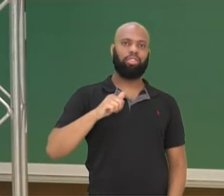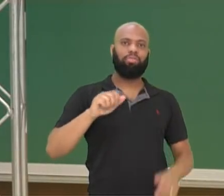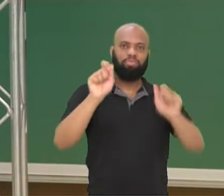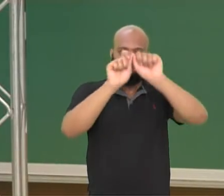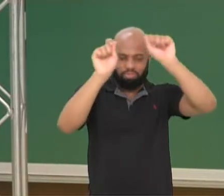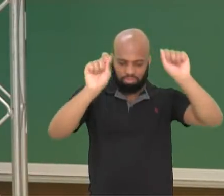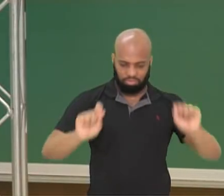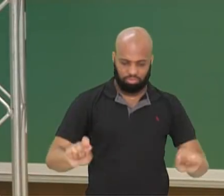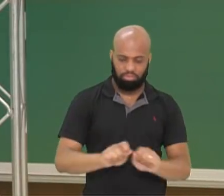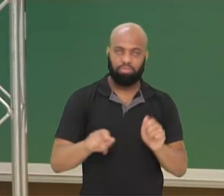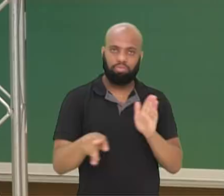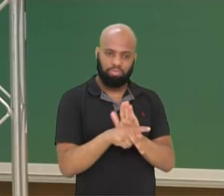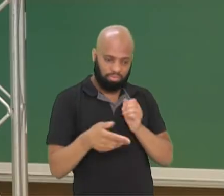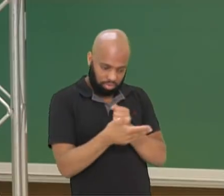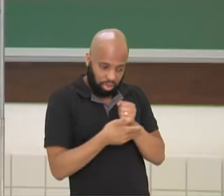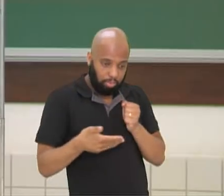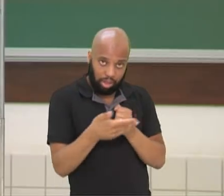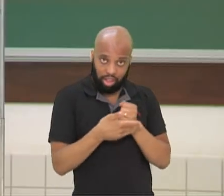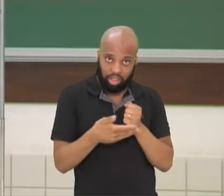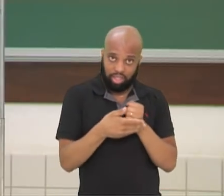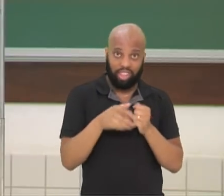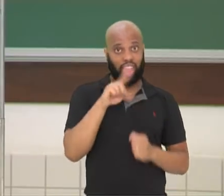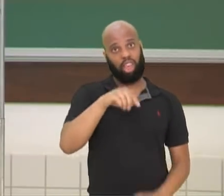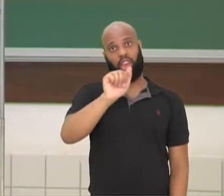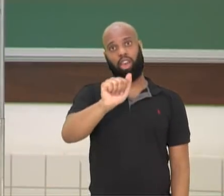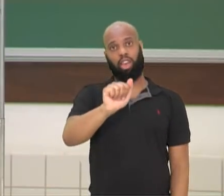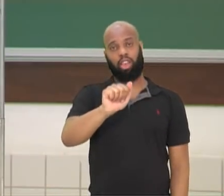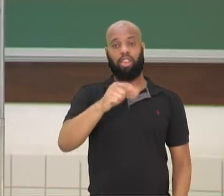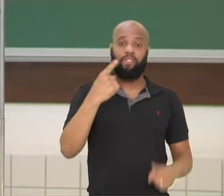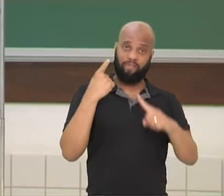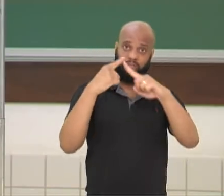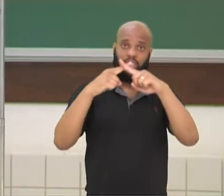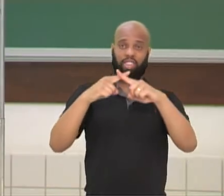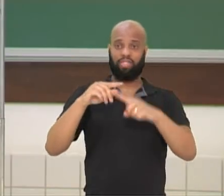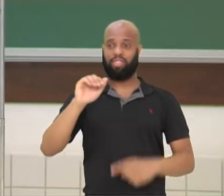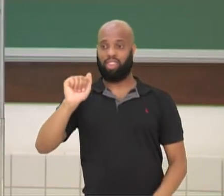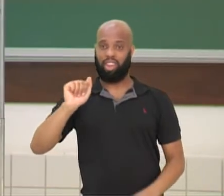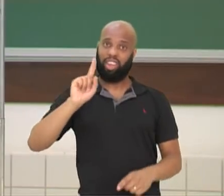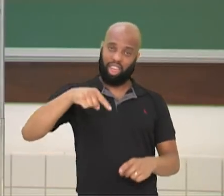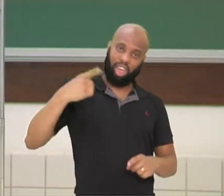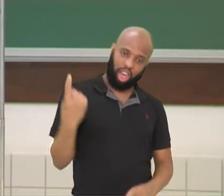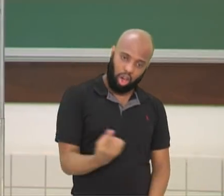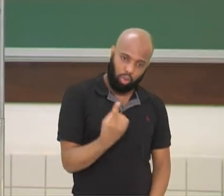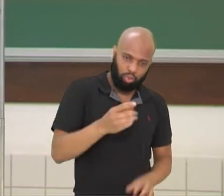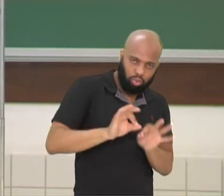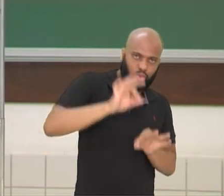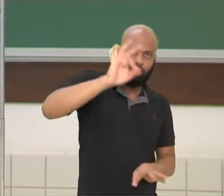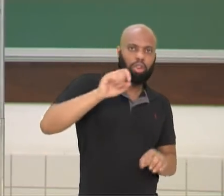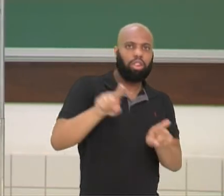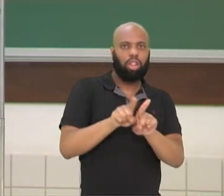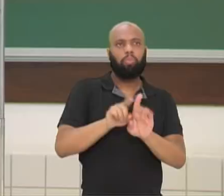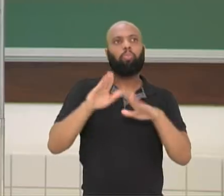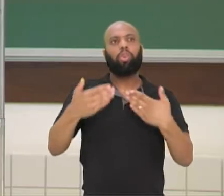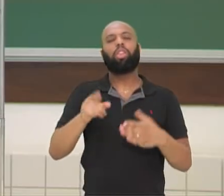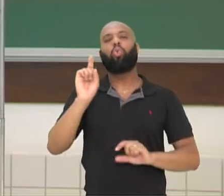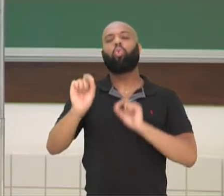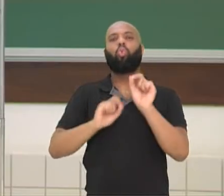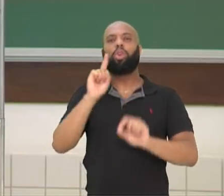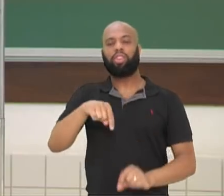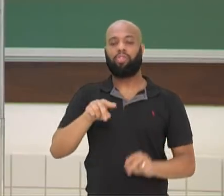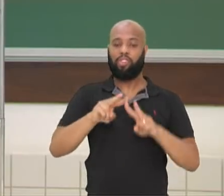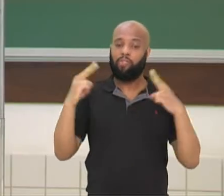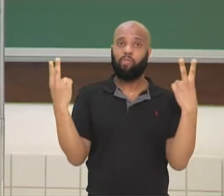a altura, que é A também, que me dá A ao cubo. Então, o volume do cubo de aresta